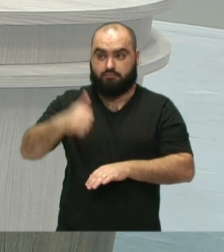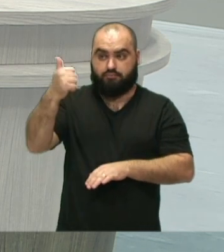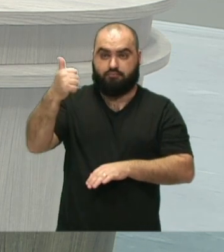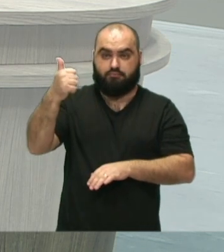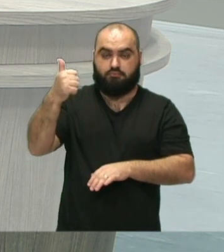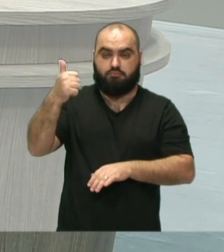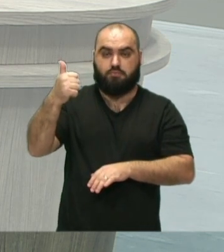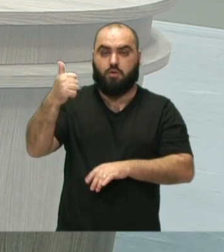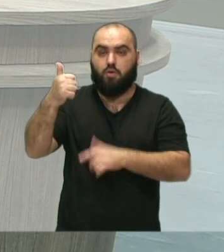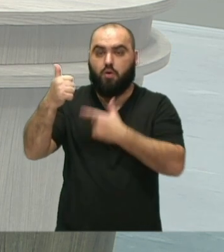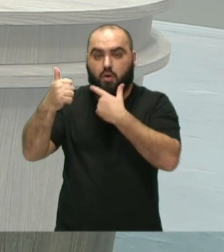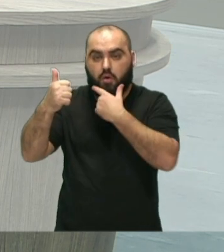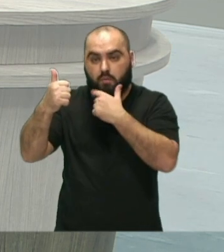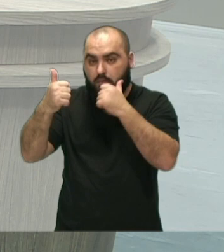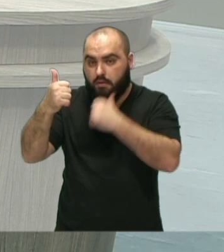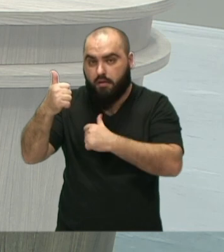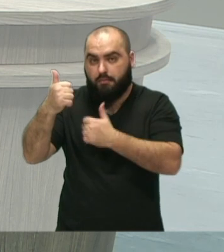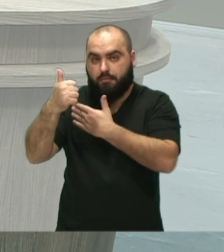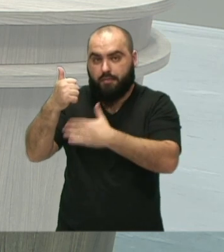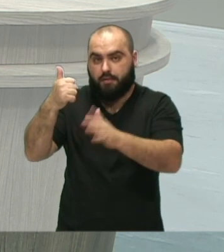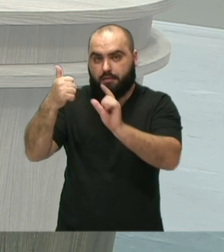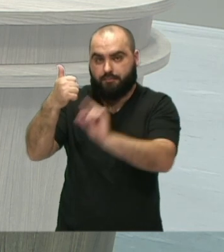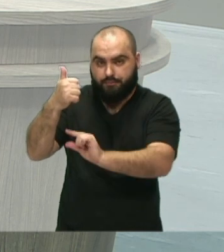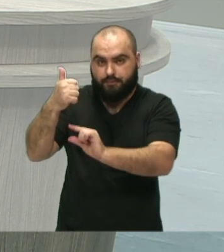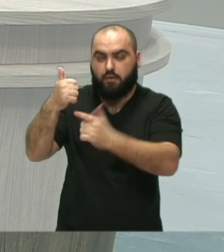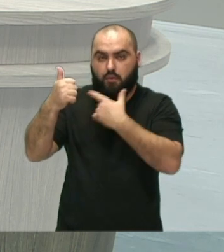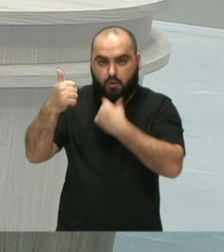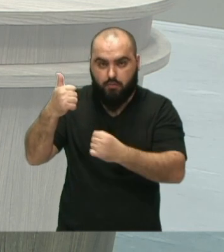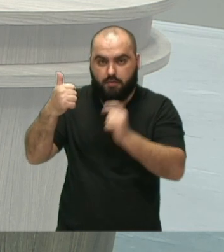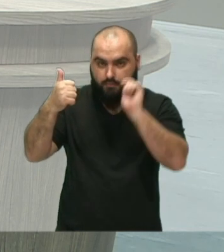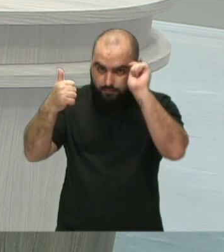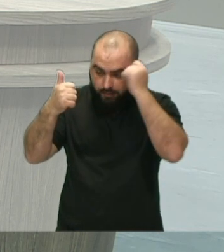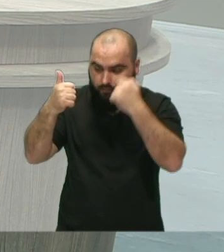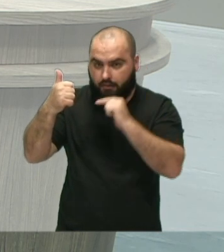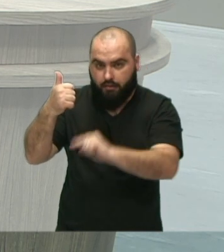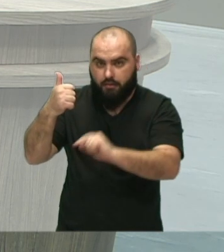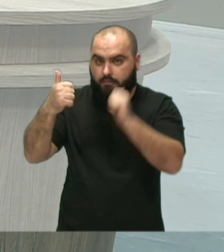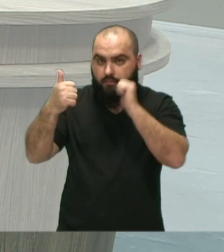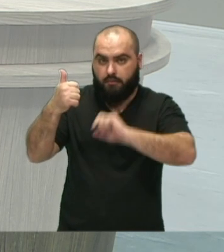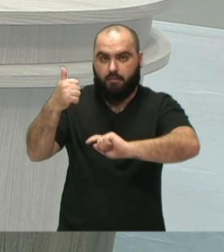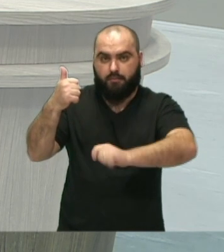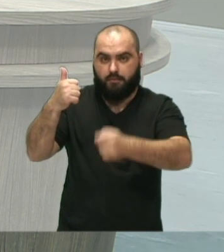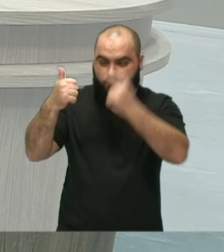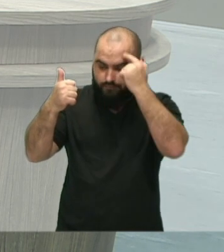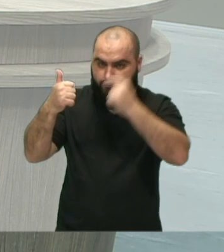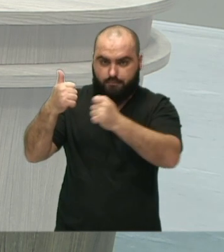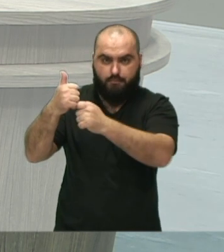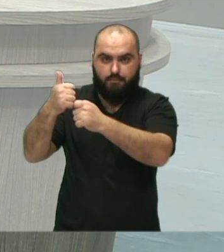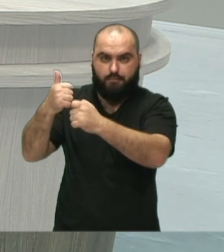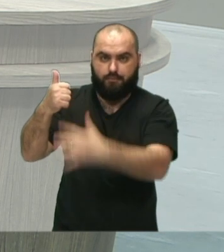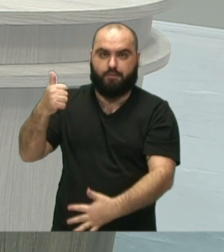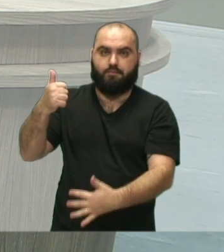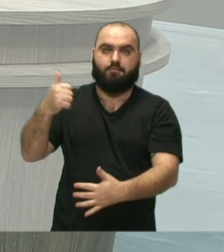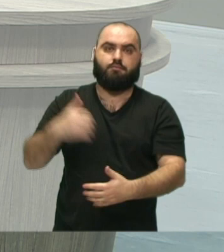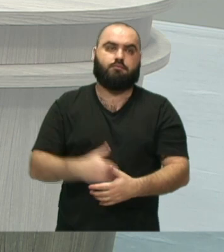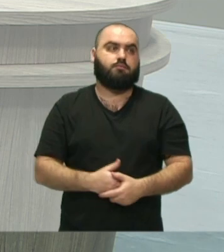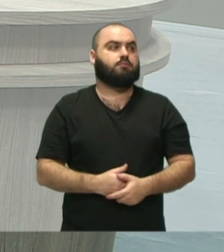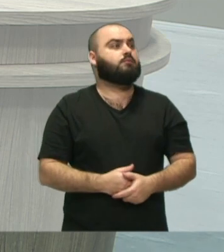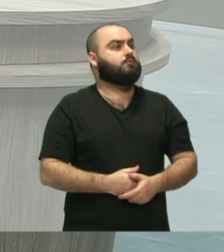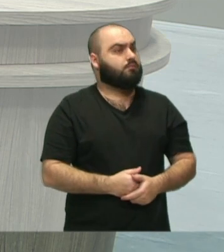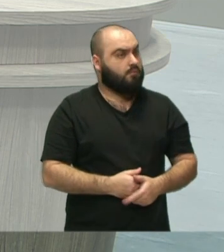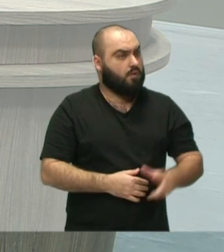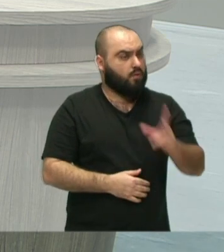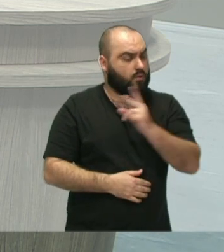veja a interseccionalidade dos movimentos que a gente tem que fazer. Inclusive, assim, você introduziu até bem um assunto que eu